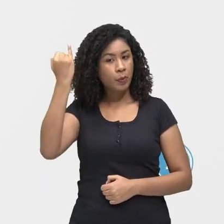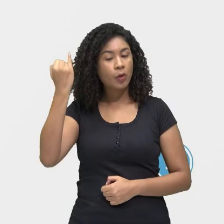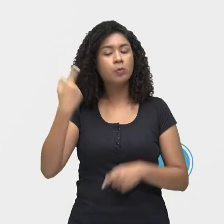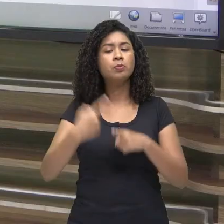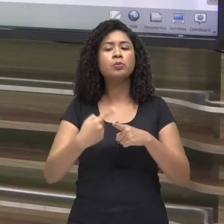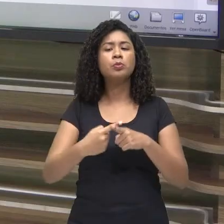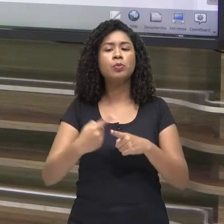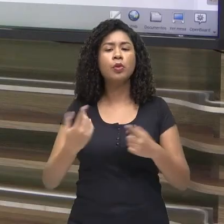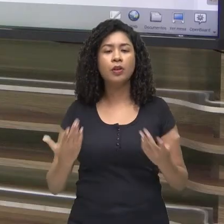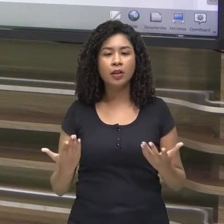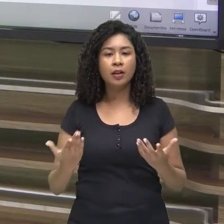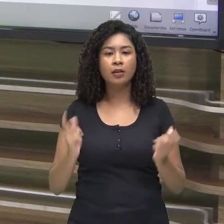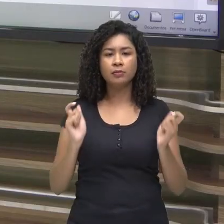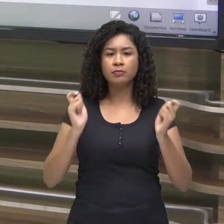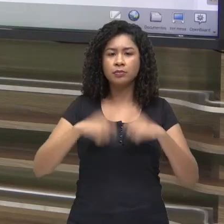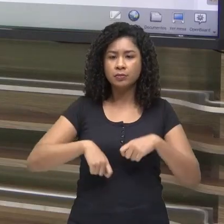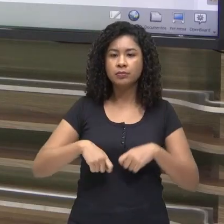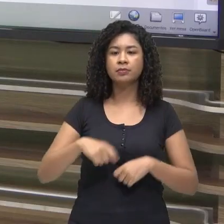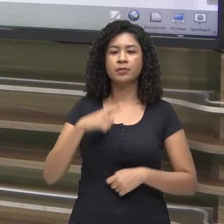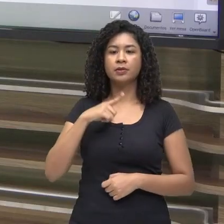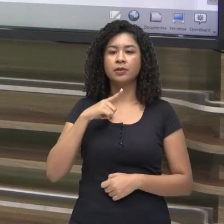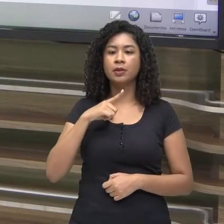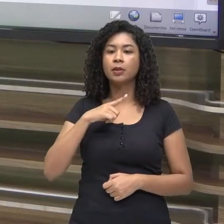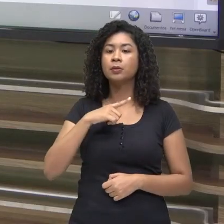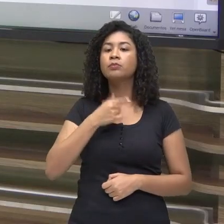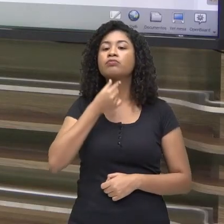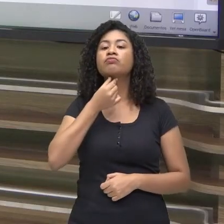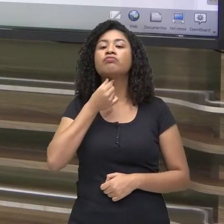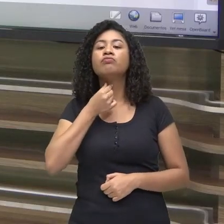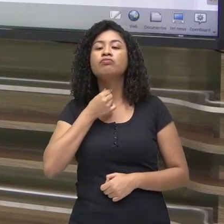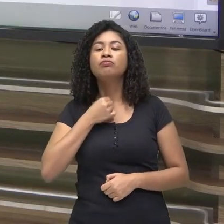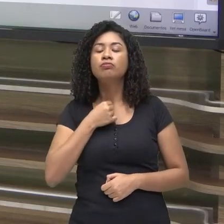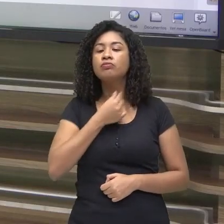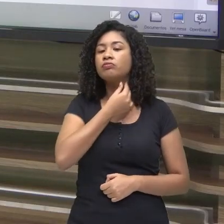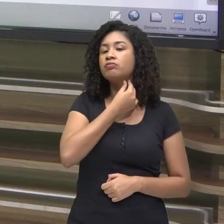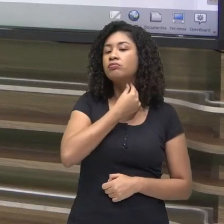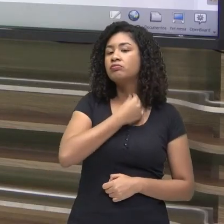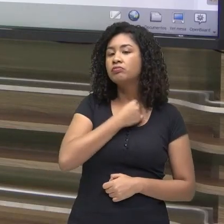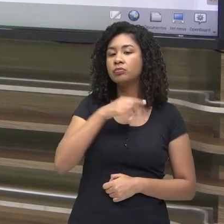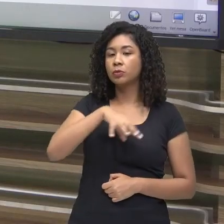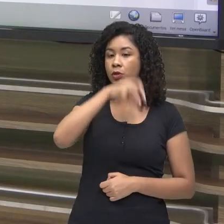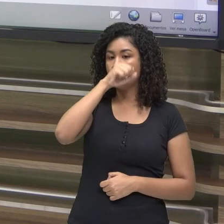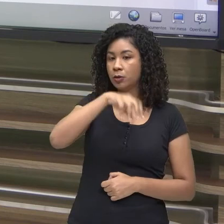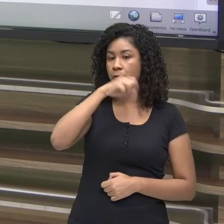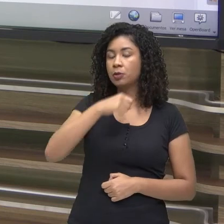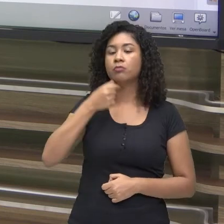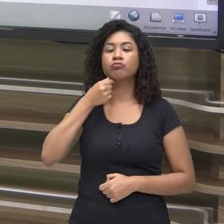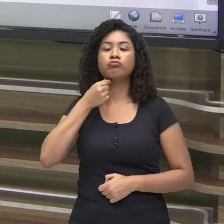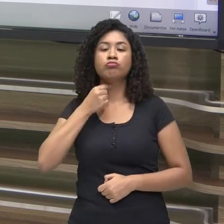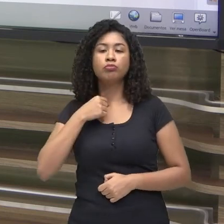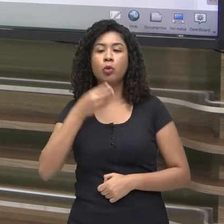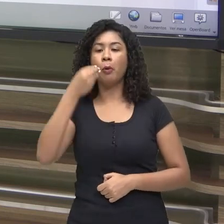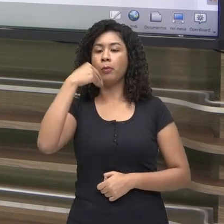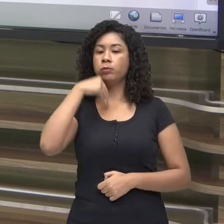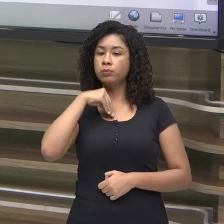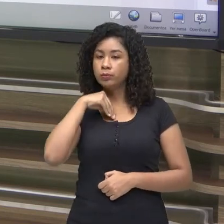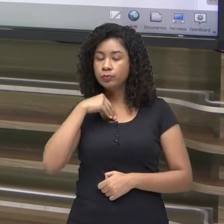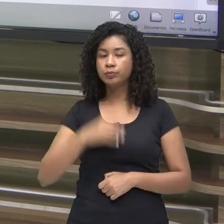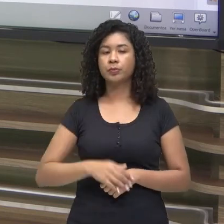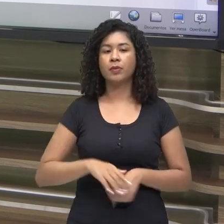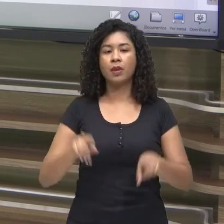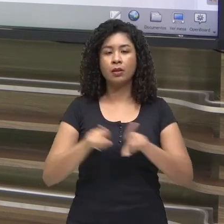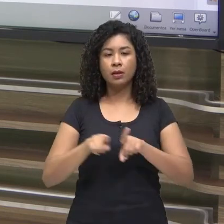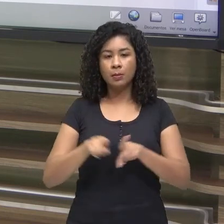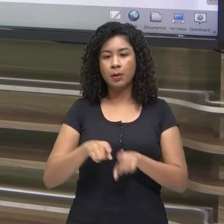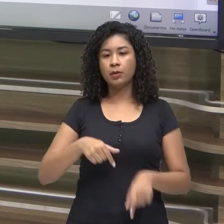ela é em comunicação com o sistema respiratório. Nós temos o estômago, onde há a digestão das proteínas. Nós temos